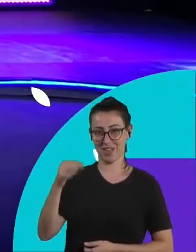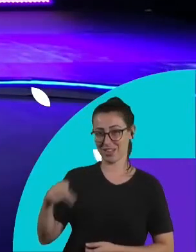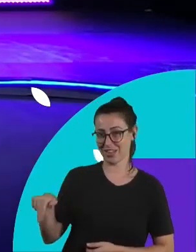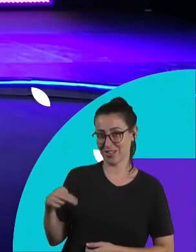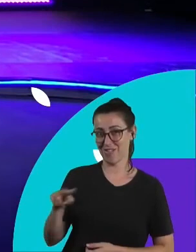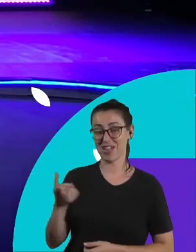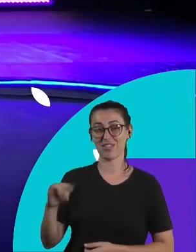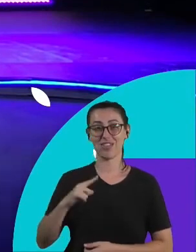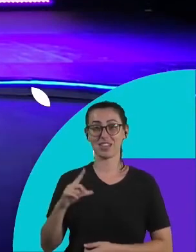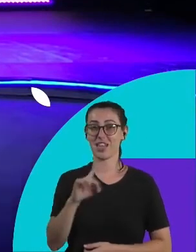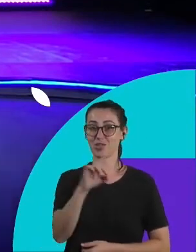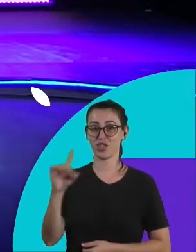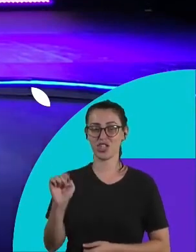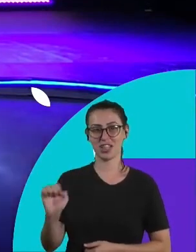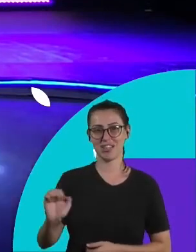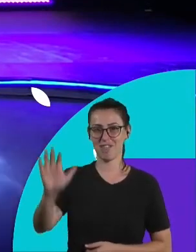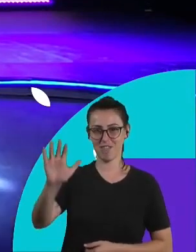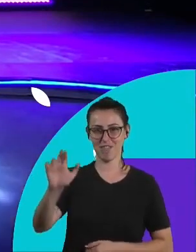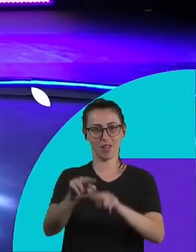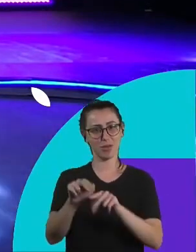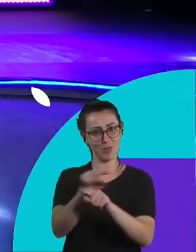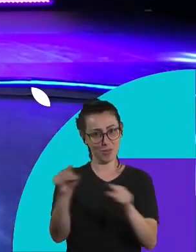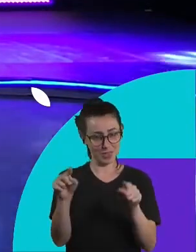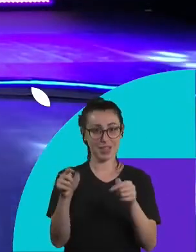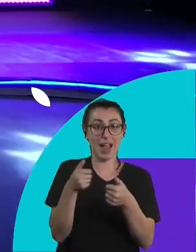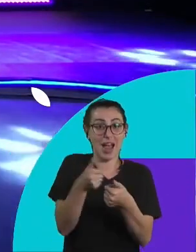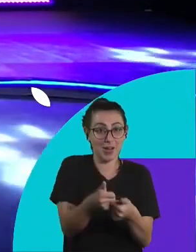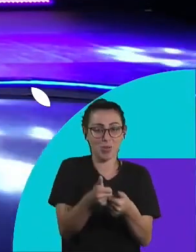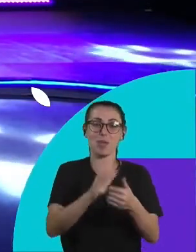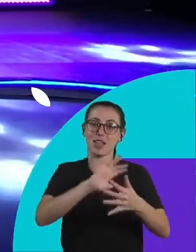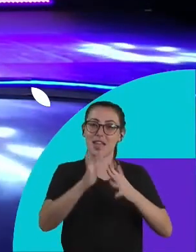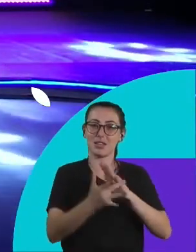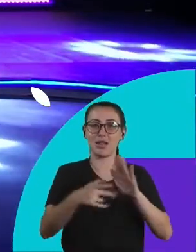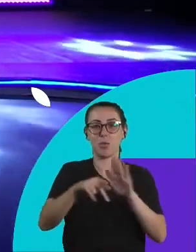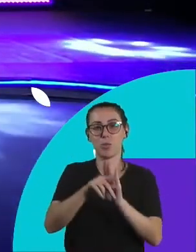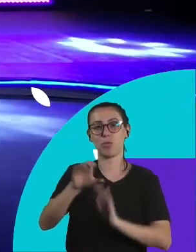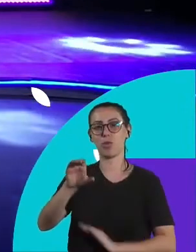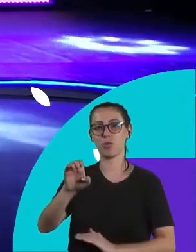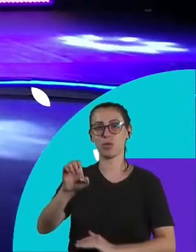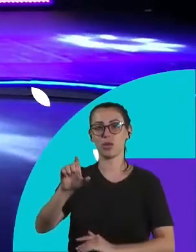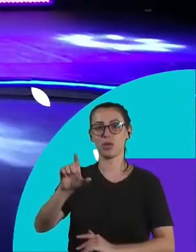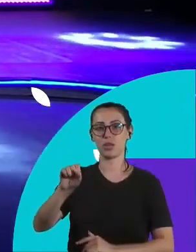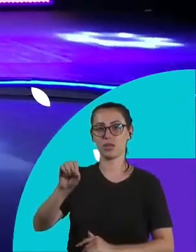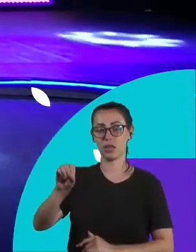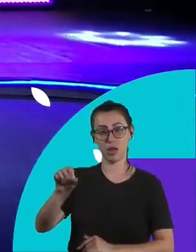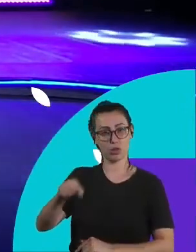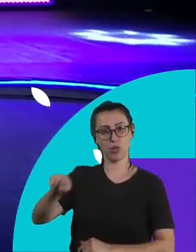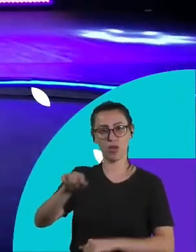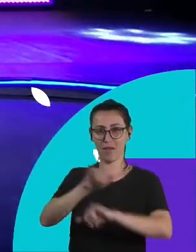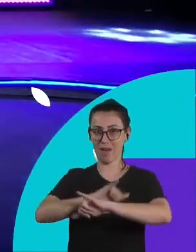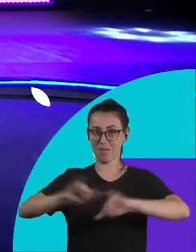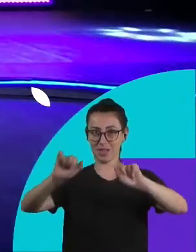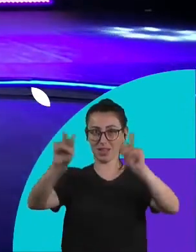Dia da Favela, então acompanhem as redes do Celso, que eles estão trazendo bastante notícias sobre isso. E sei